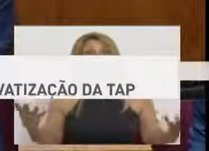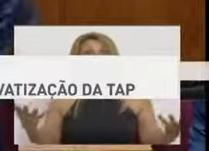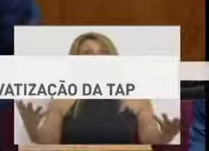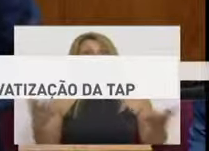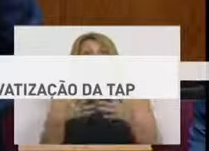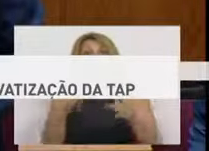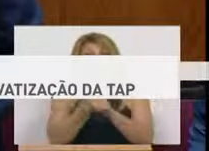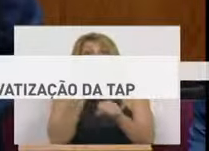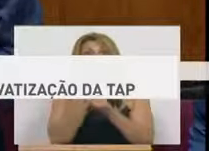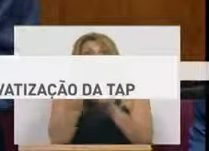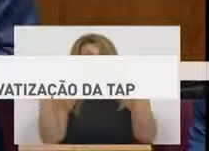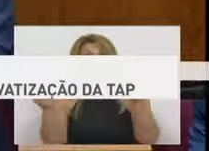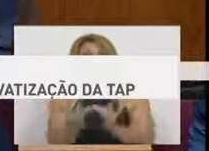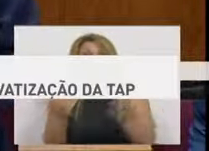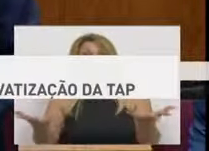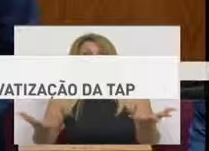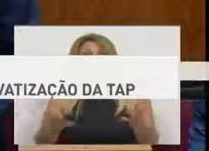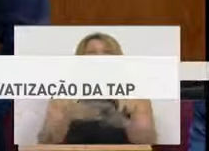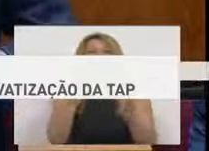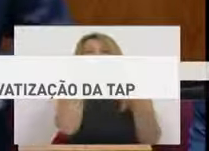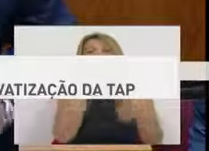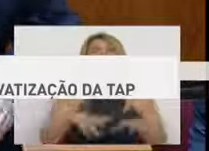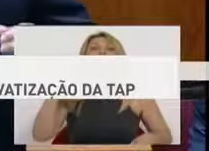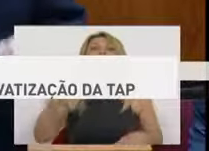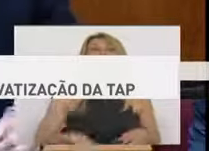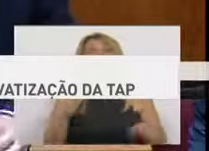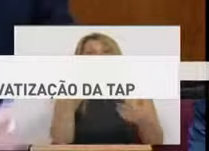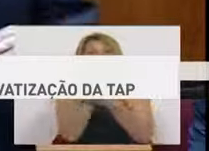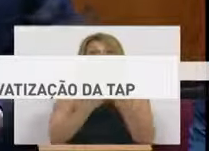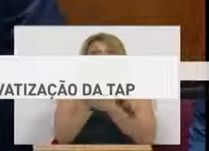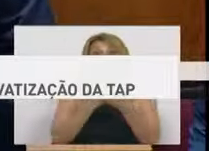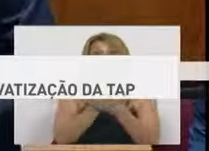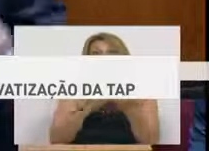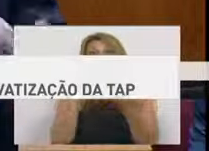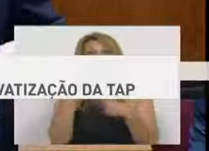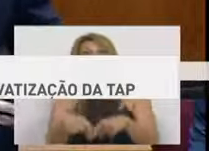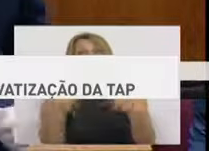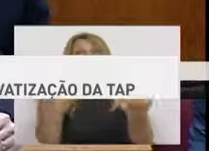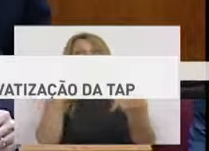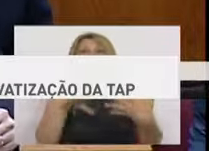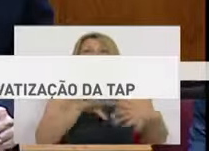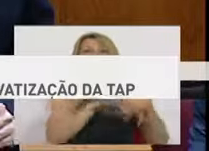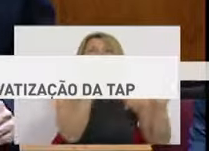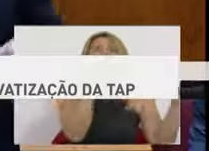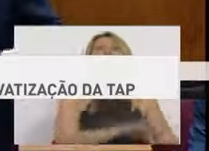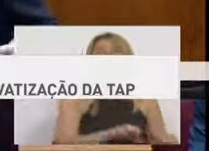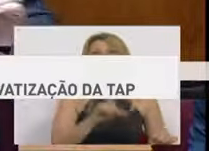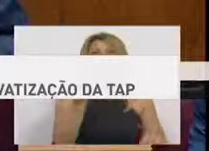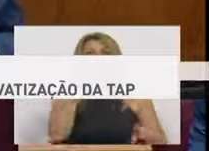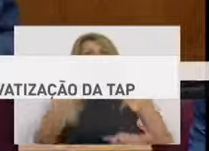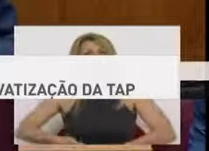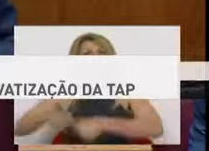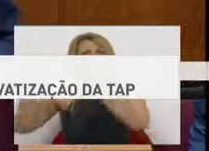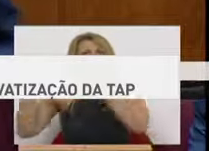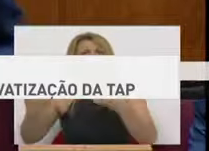se a sociedade portuguesa, quer em termos sociais, quer económicos, apresentasse sinais de deterioração e não de melhoria. Portanto,